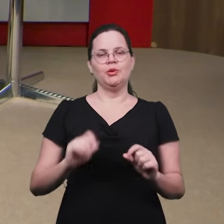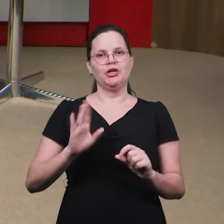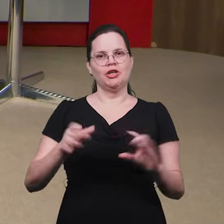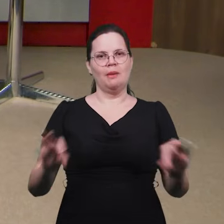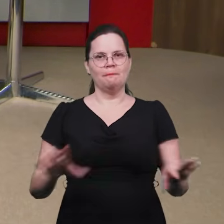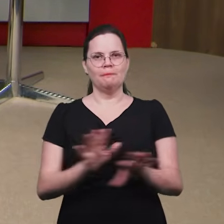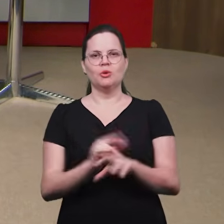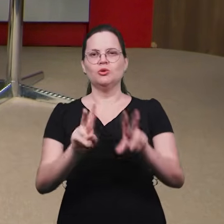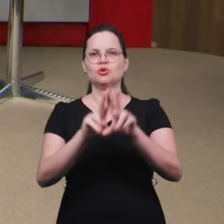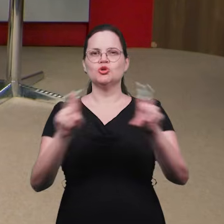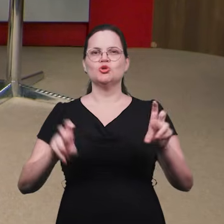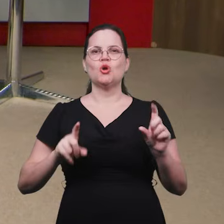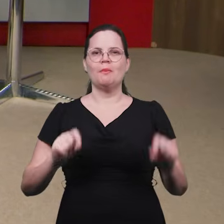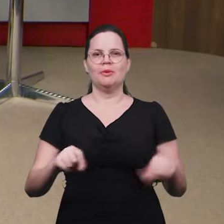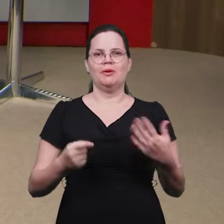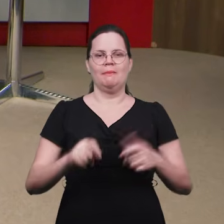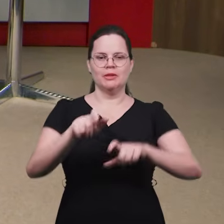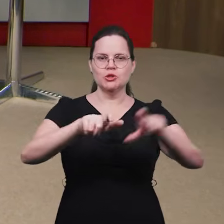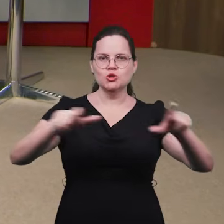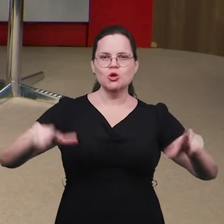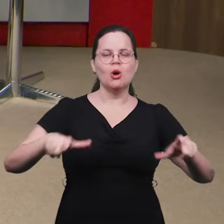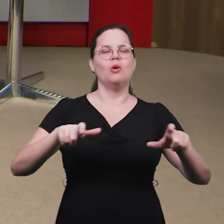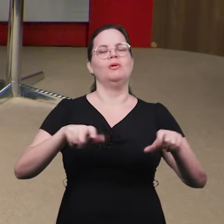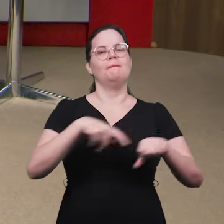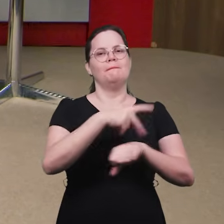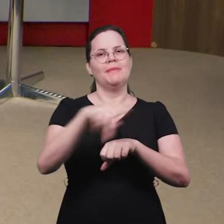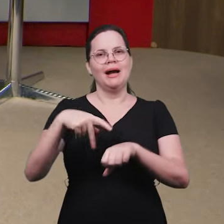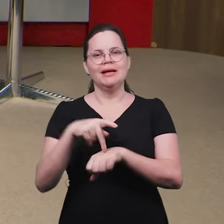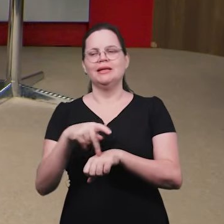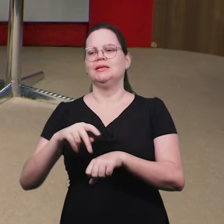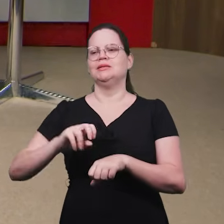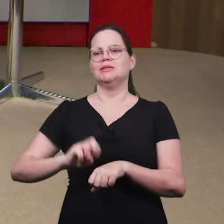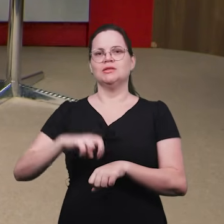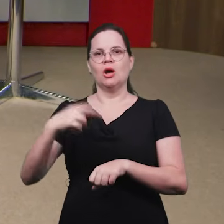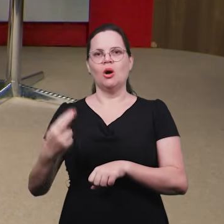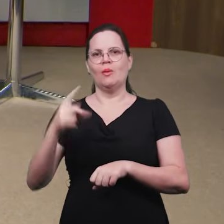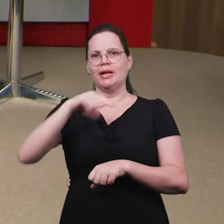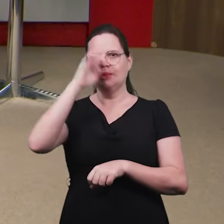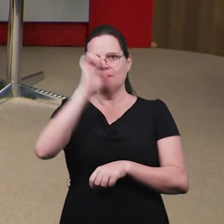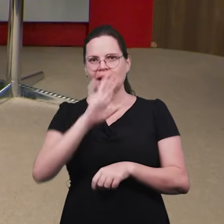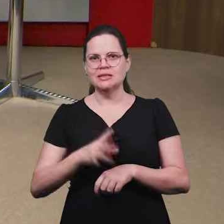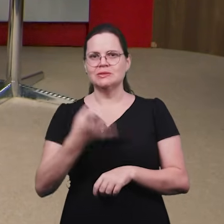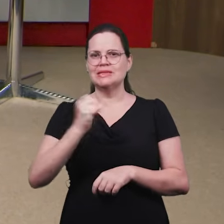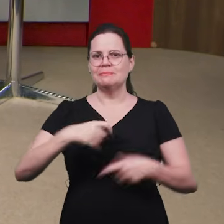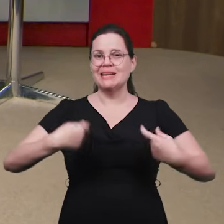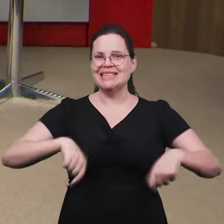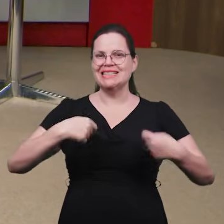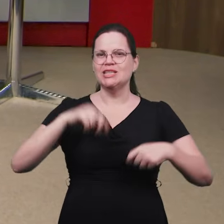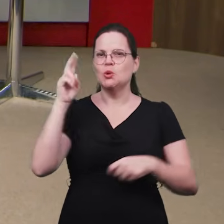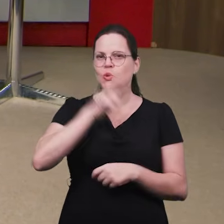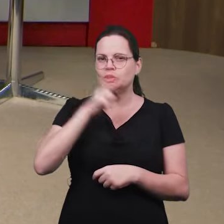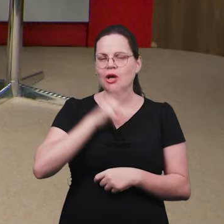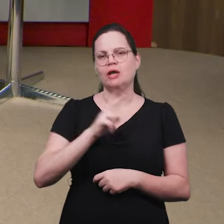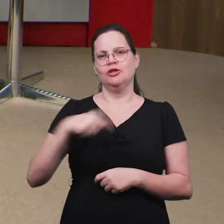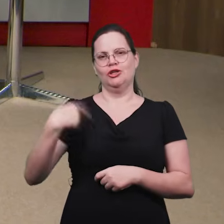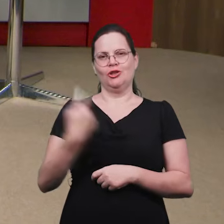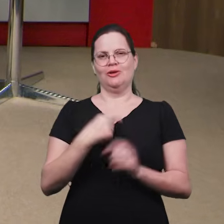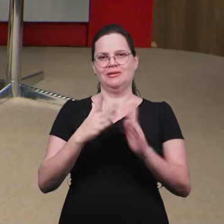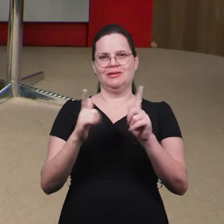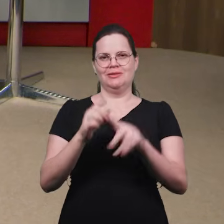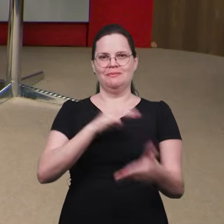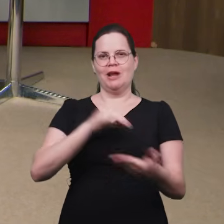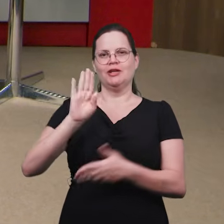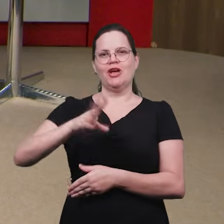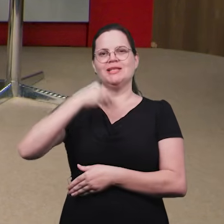já consolidado de assistência social e espiritual em casos de calamidade. Quais são as iniciativas da